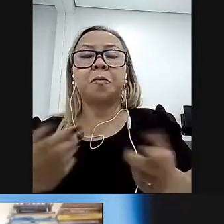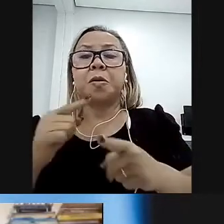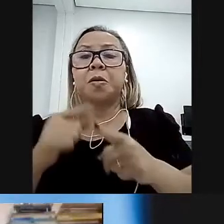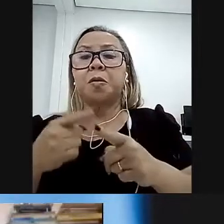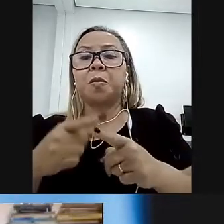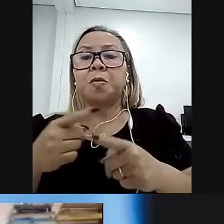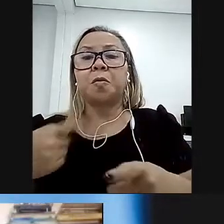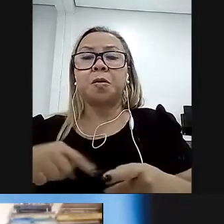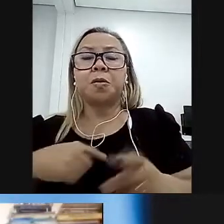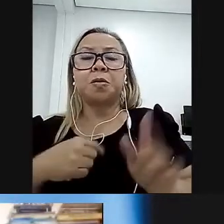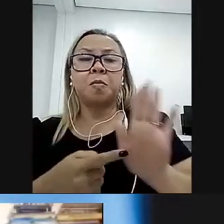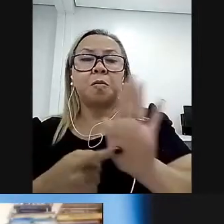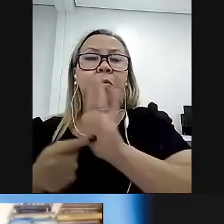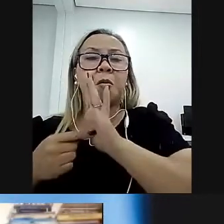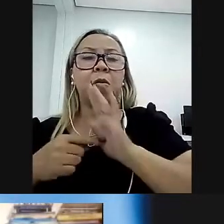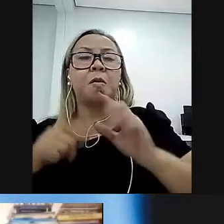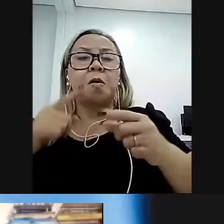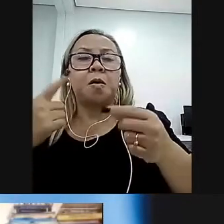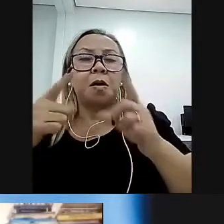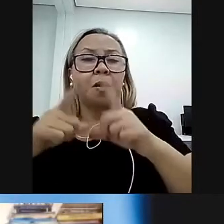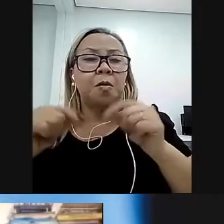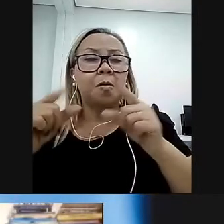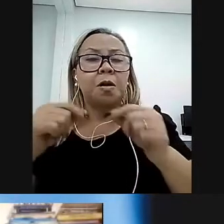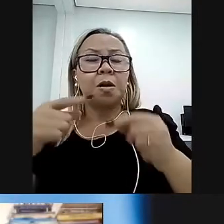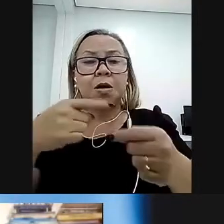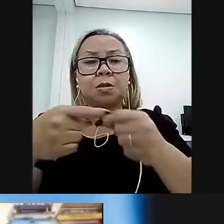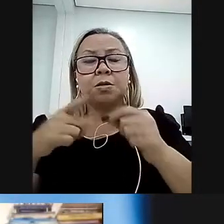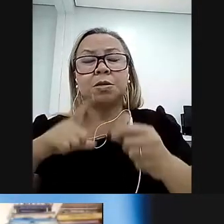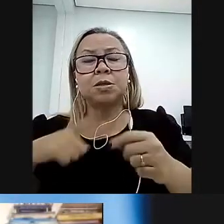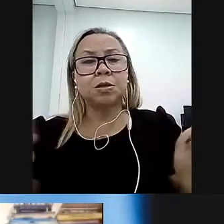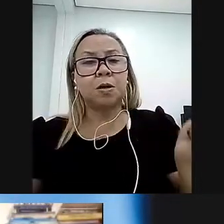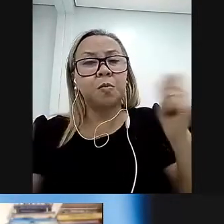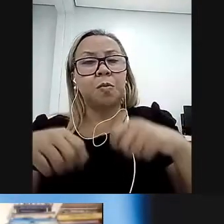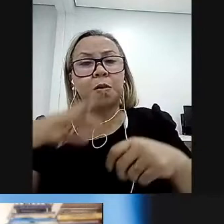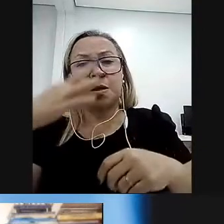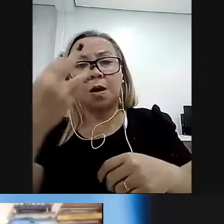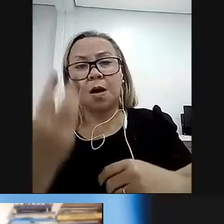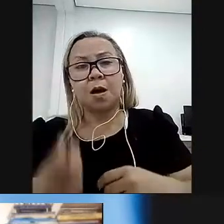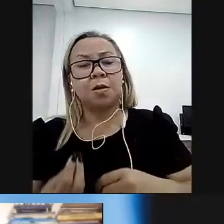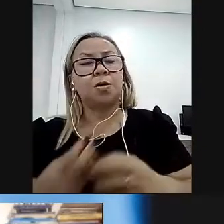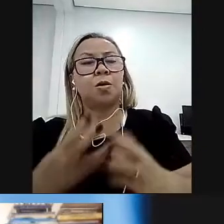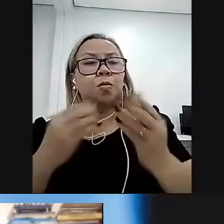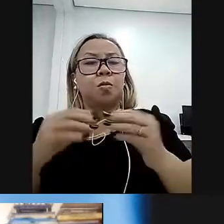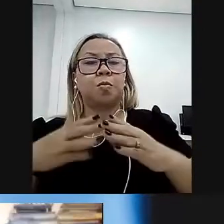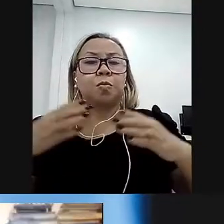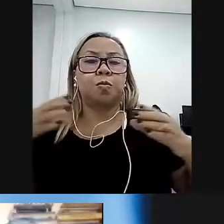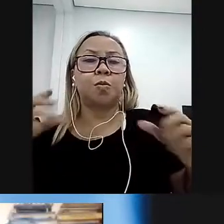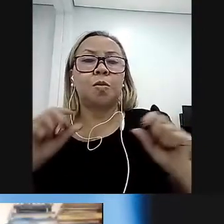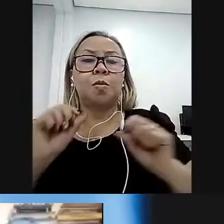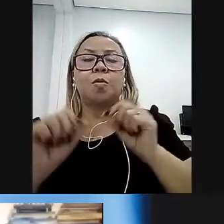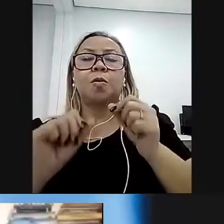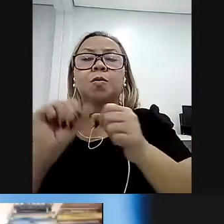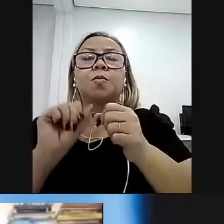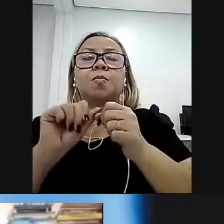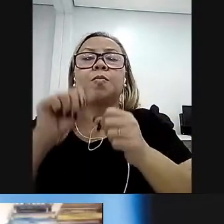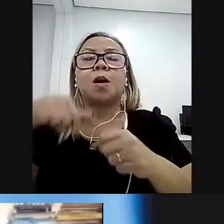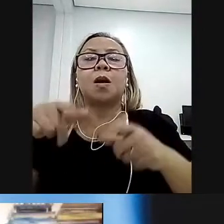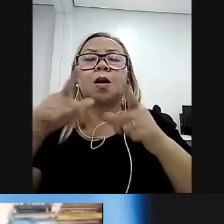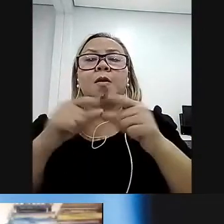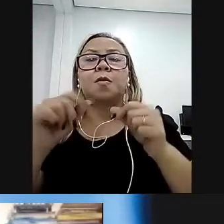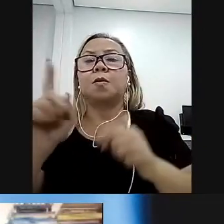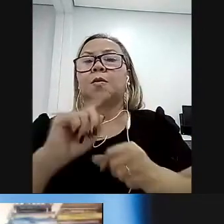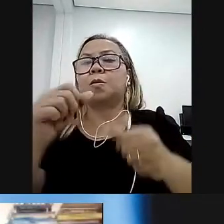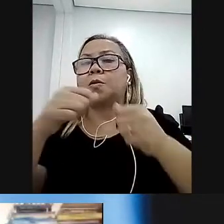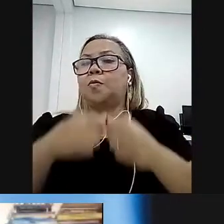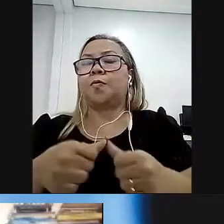que Brasília é uma cidade que tem uma potência artística muito grande. Né? O que se faz aqui não fica aqui,